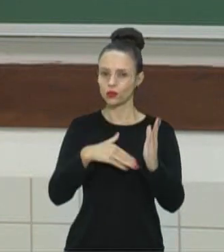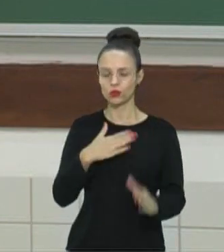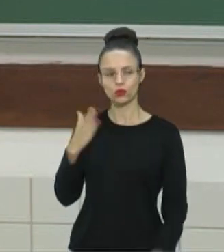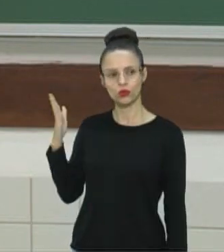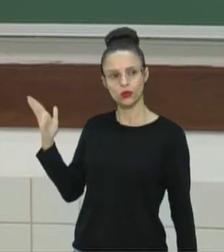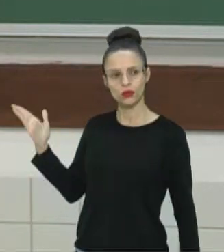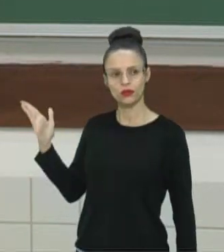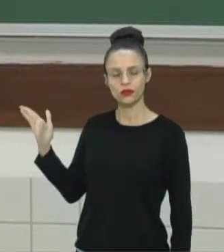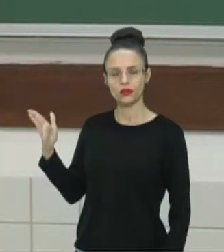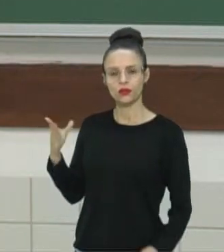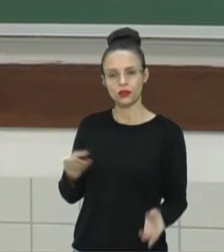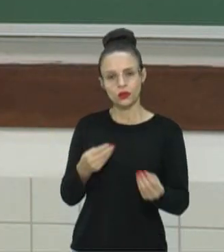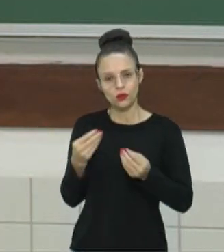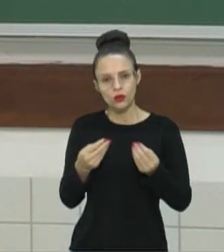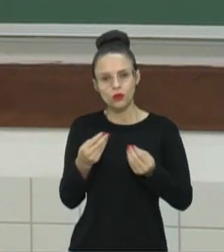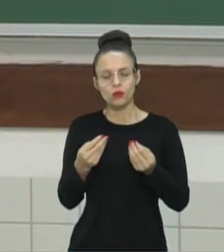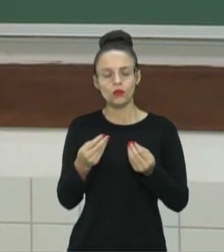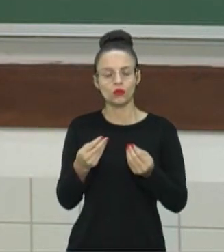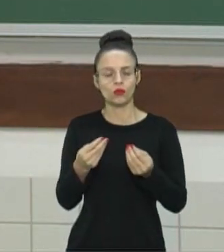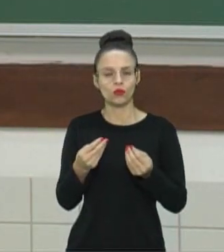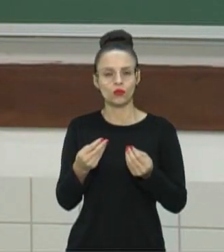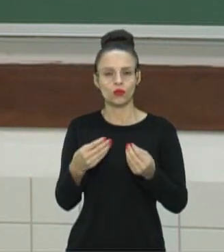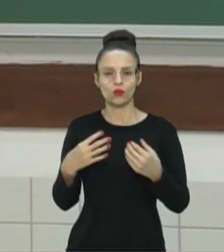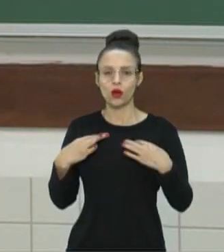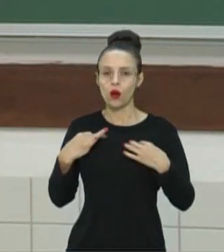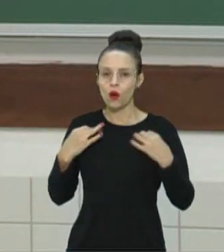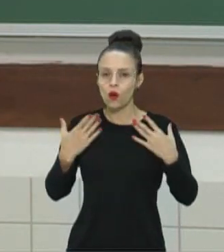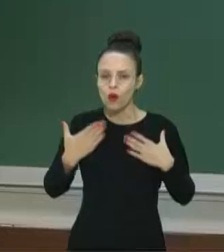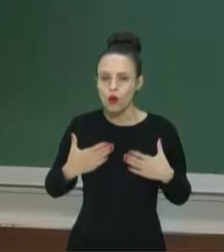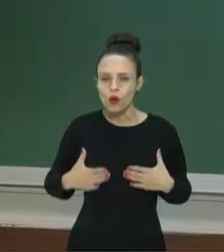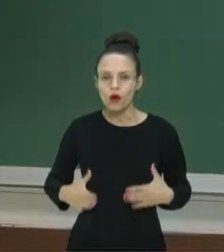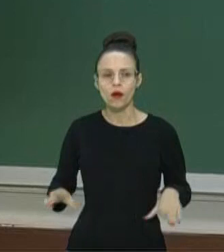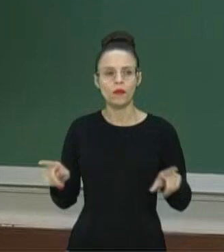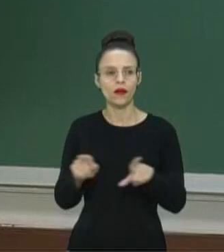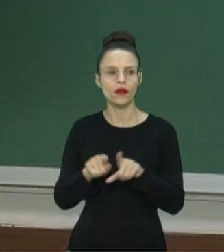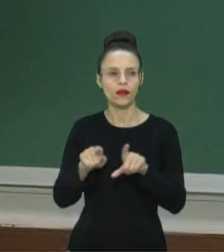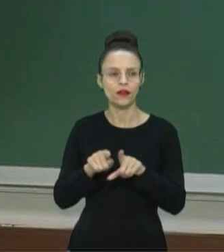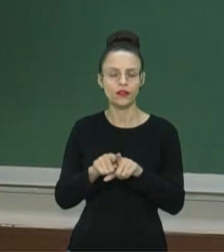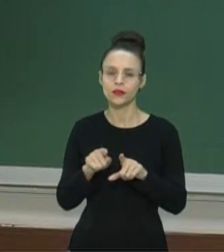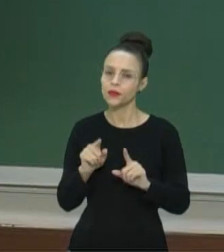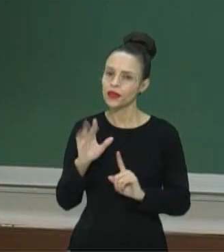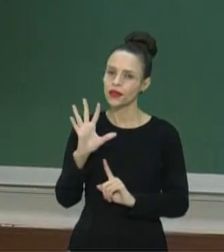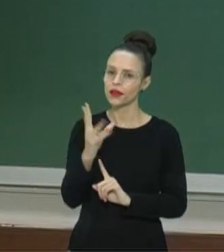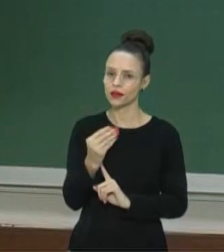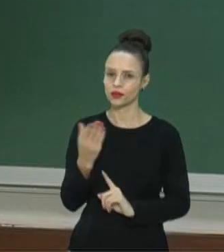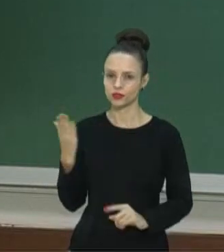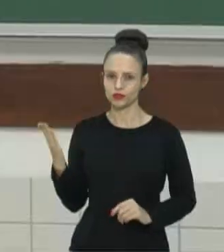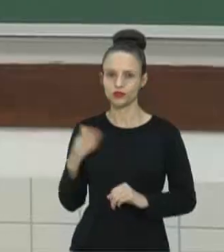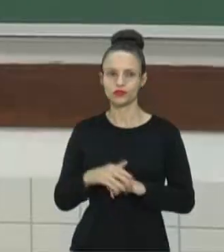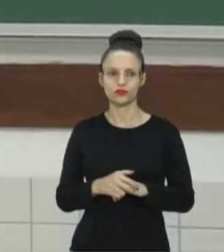o acompanhamento do seu kimono, o trabalho desta arte.